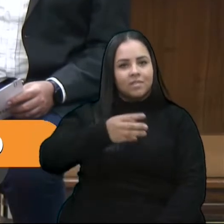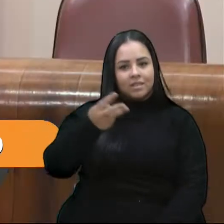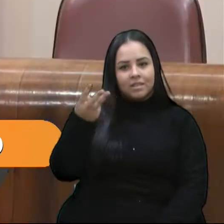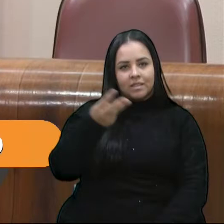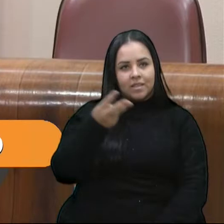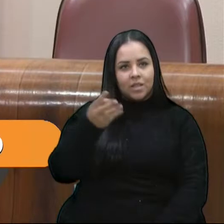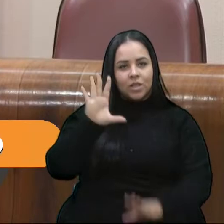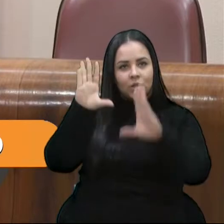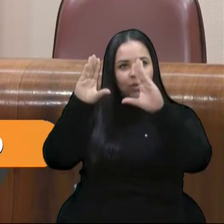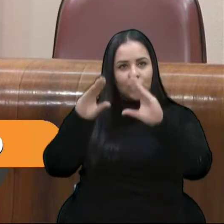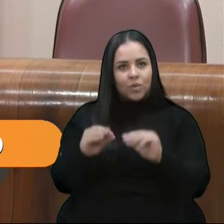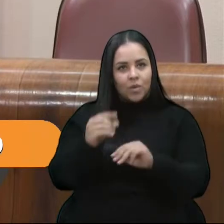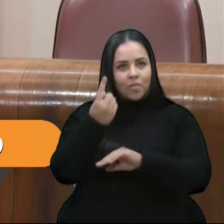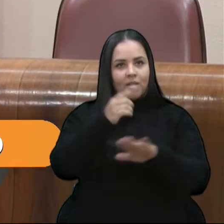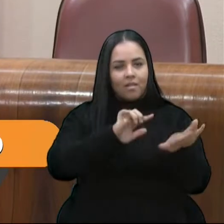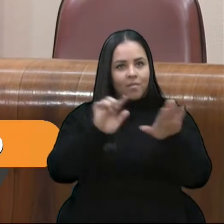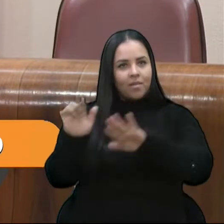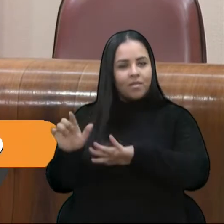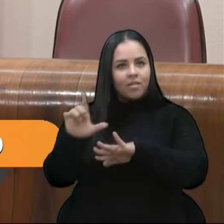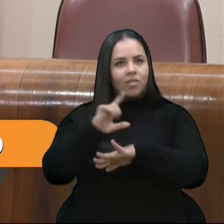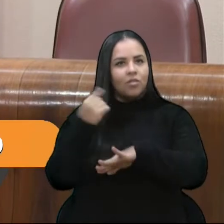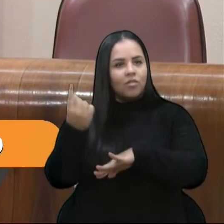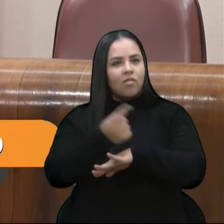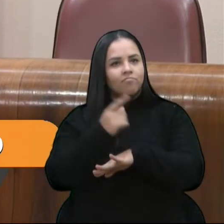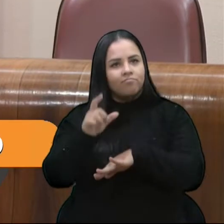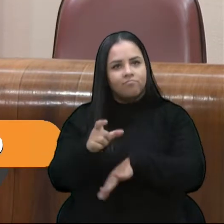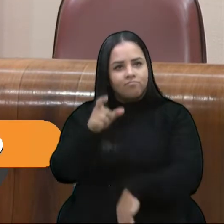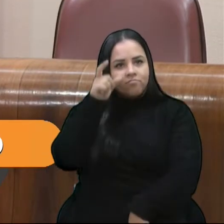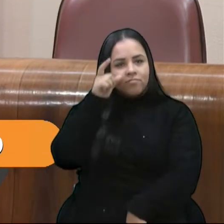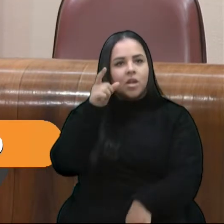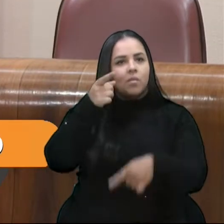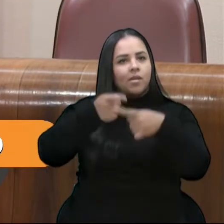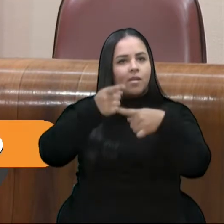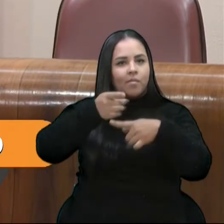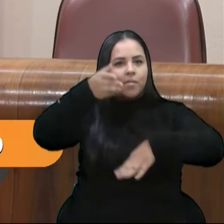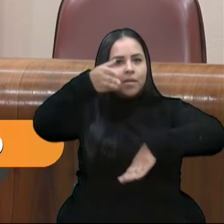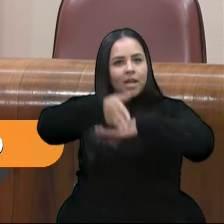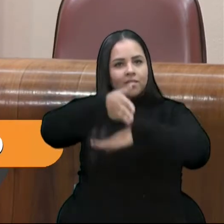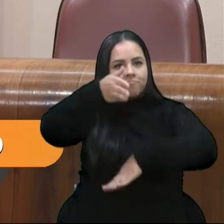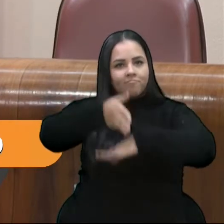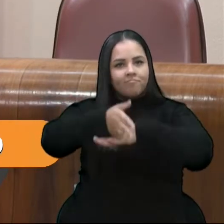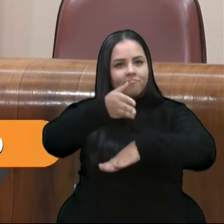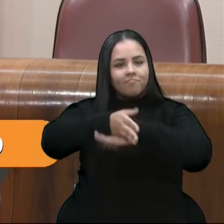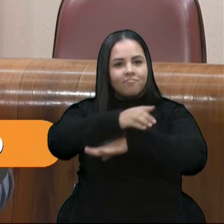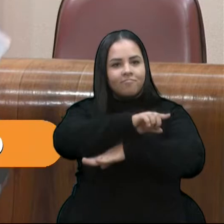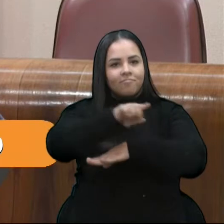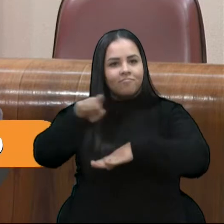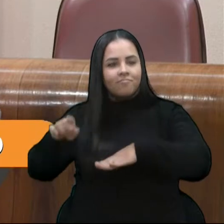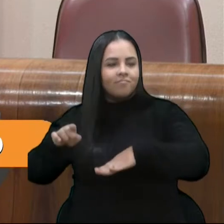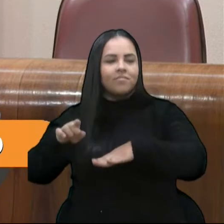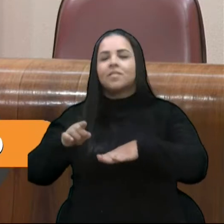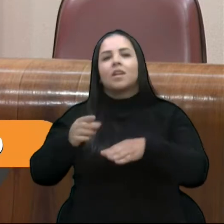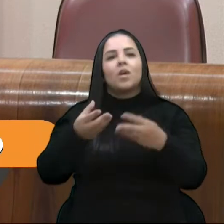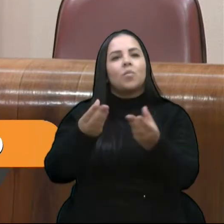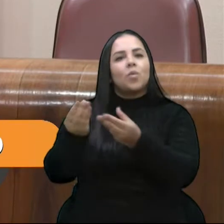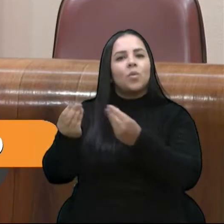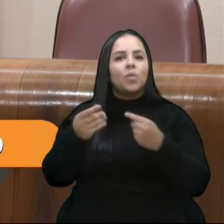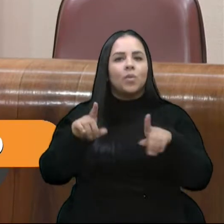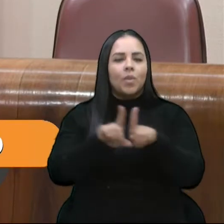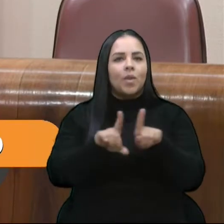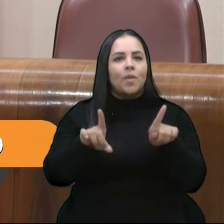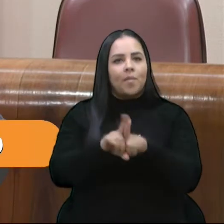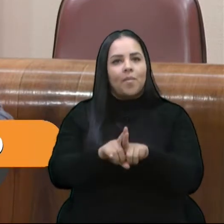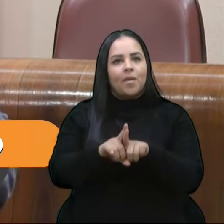noite de uma semana que tem chamado a atenção pela sua participação, o telespectador e muito também dos